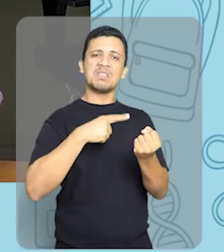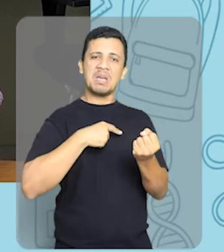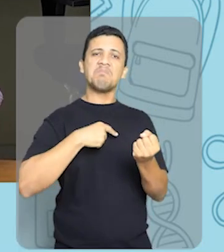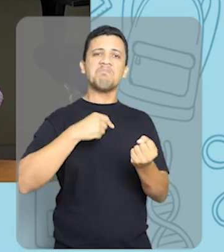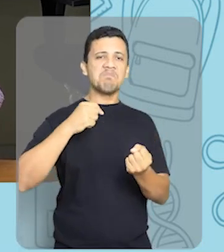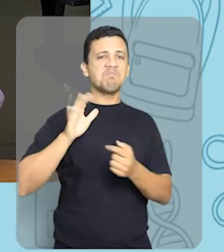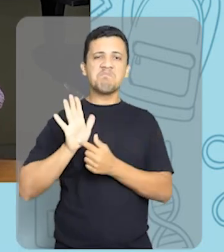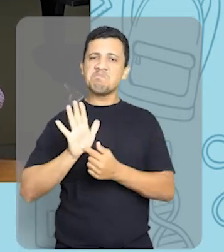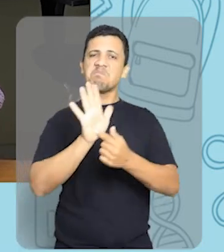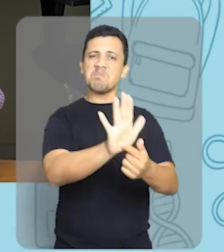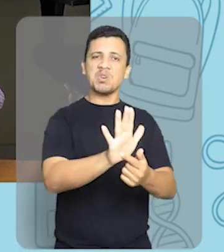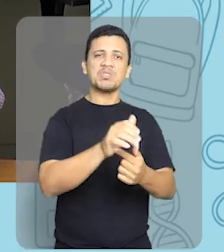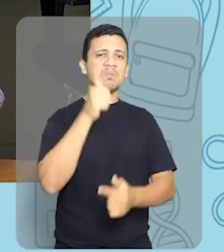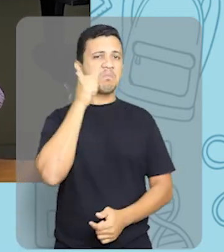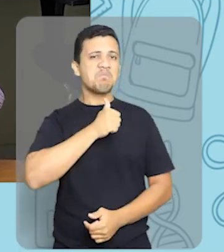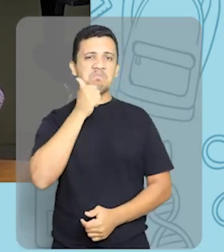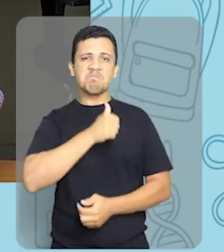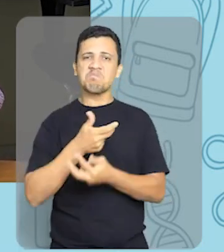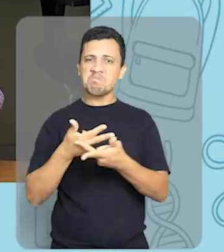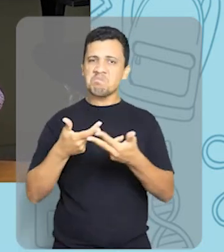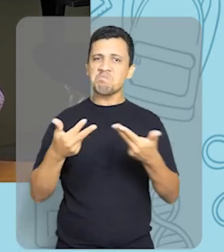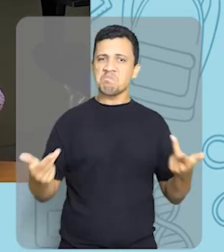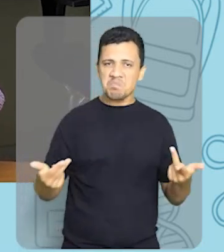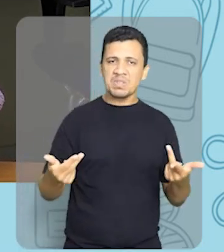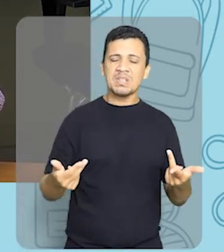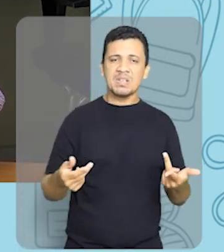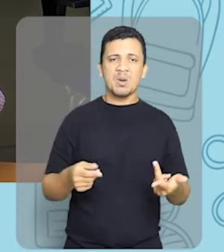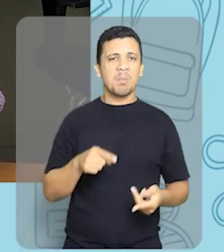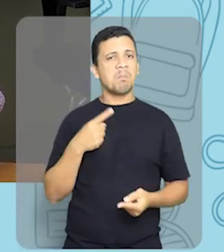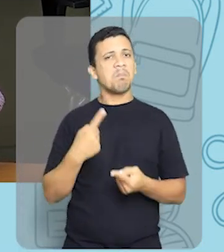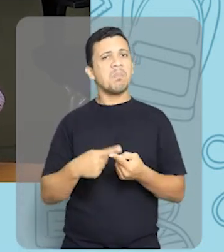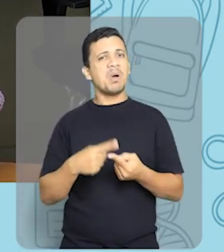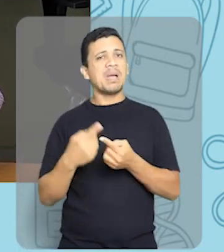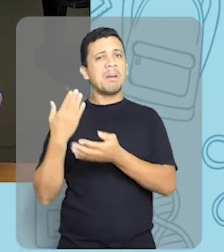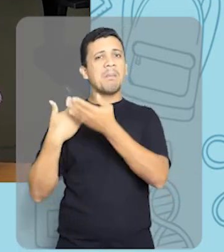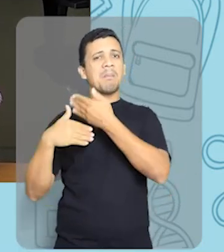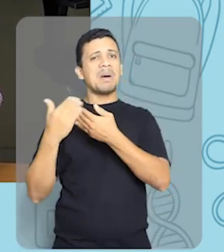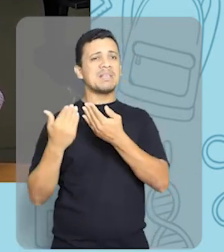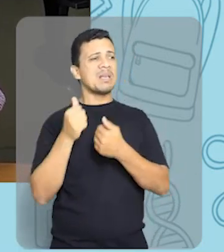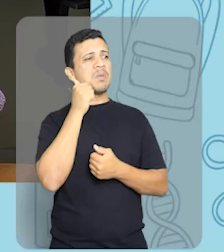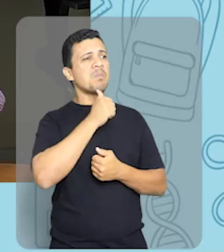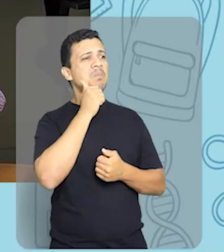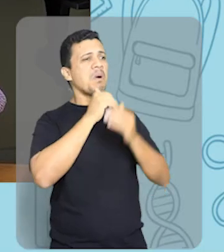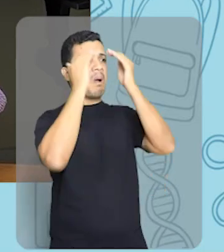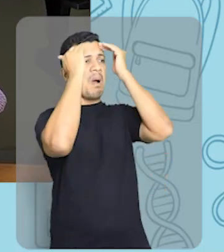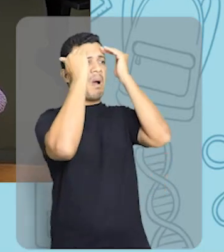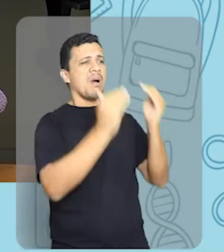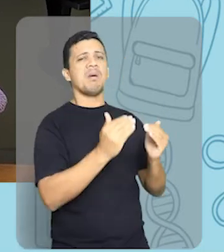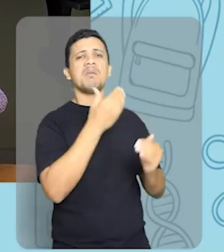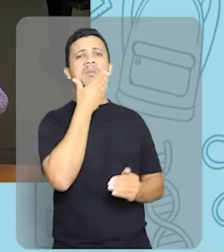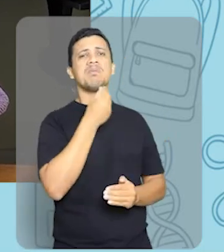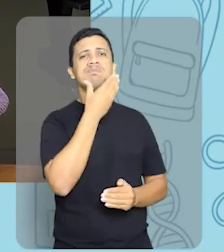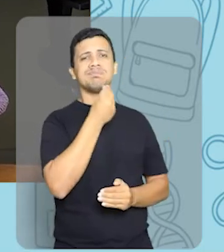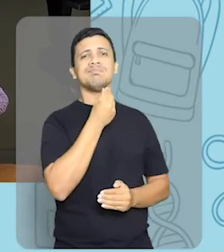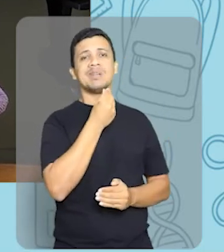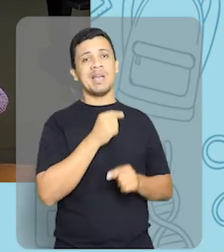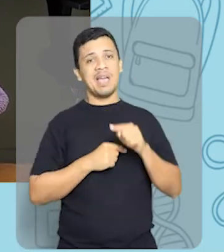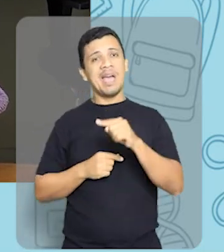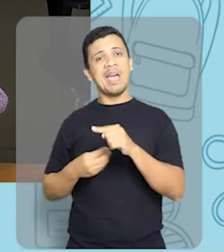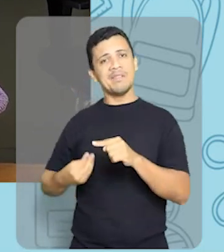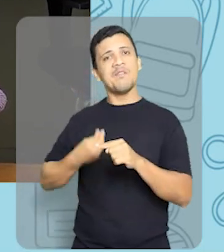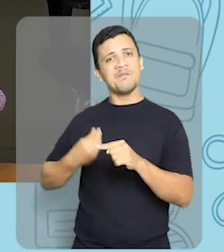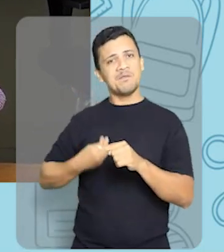mulheres, ela, né, toda essa condição de subserviência da mulher. Firmina também vive dentro desse